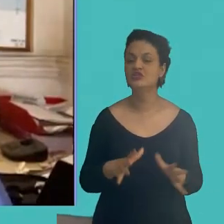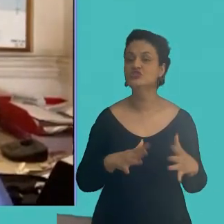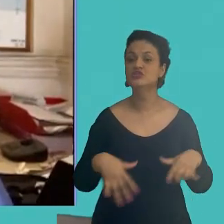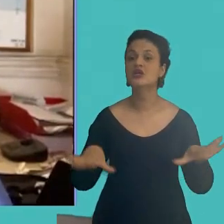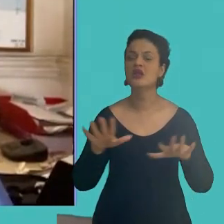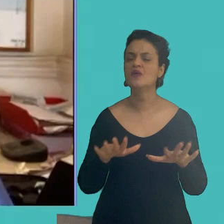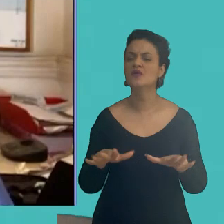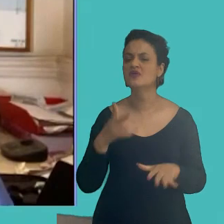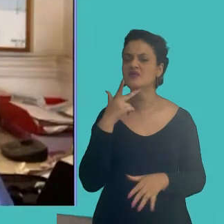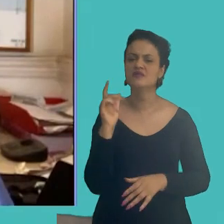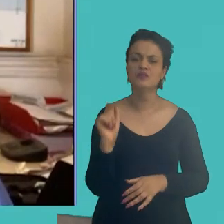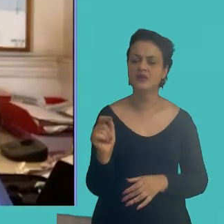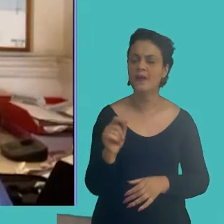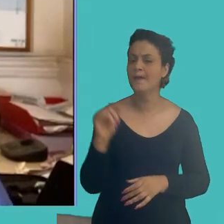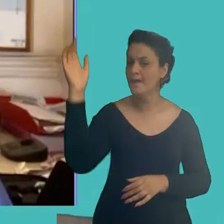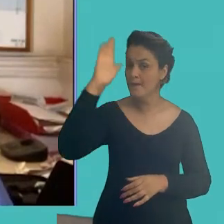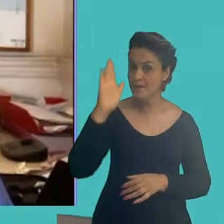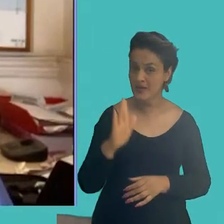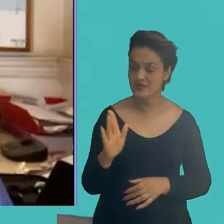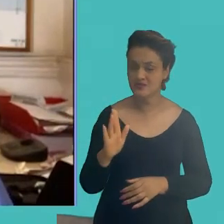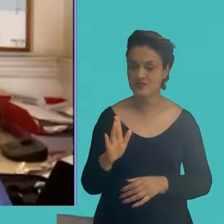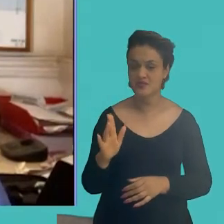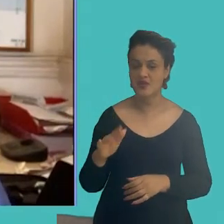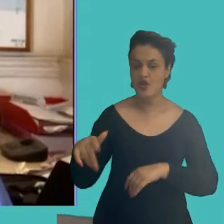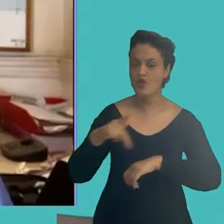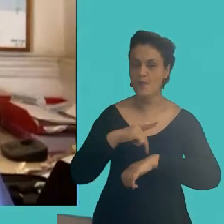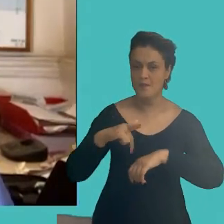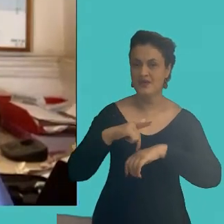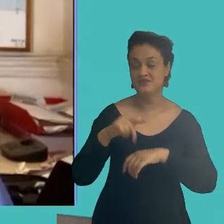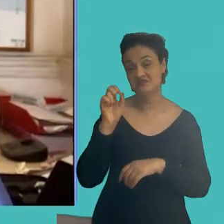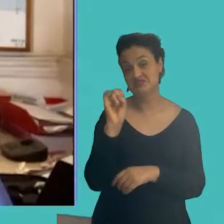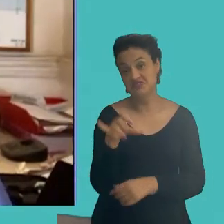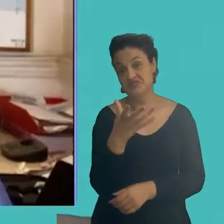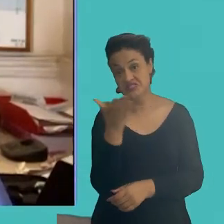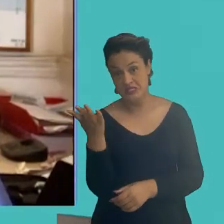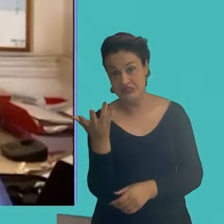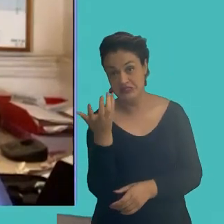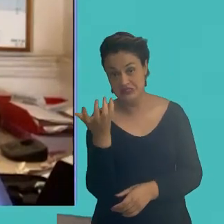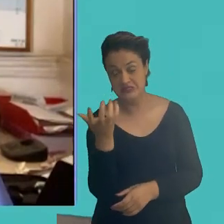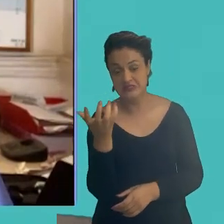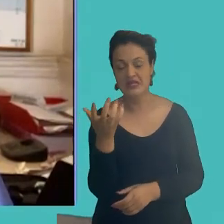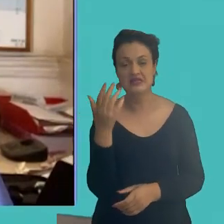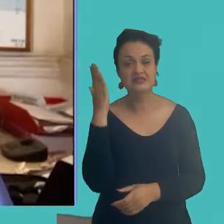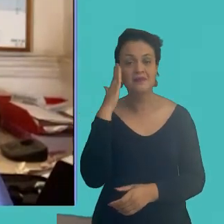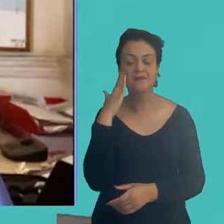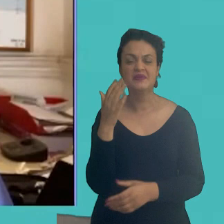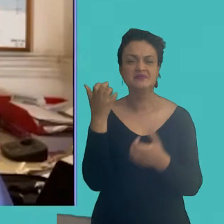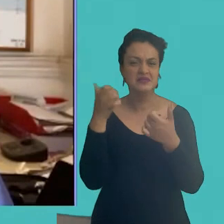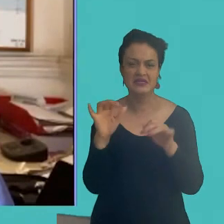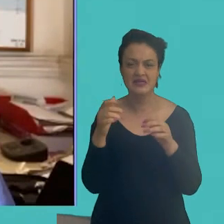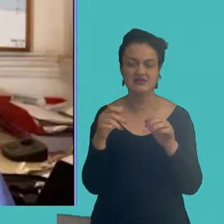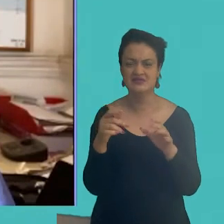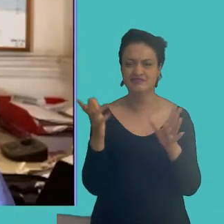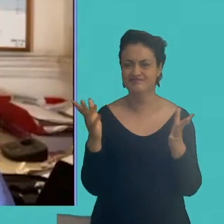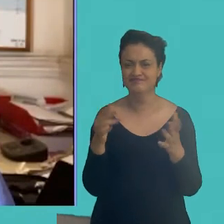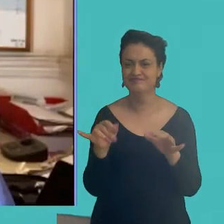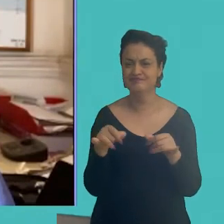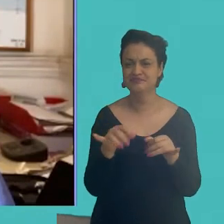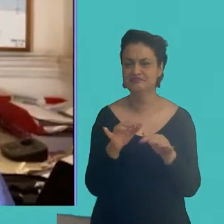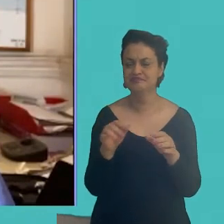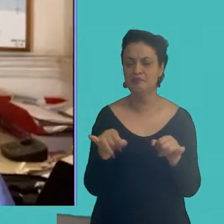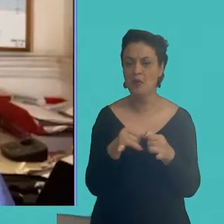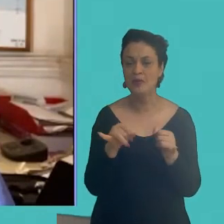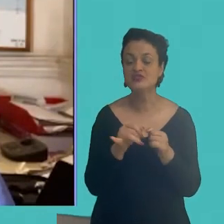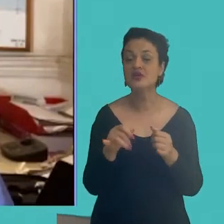que o Brasil, que é um país, se vocês quiserem, uma definição antiga, muito cínica em relação a nós, o Brasil